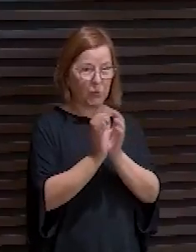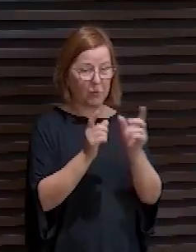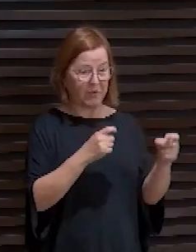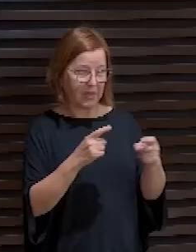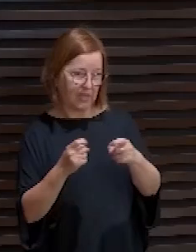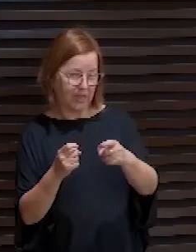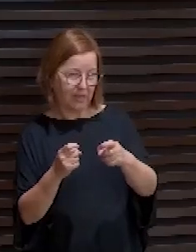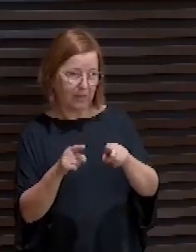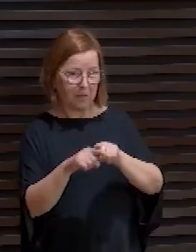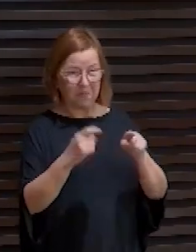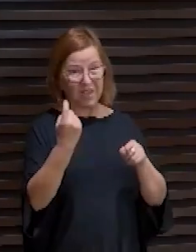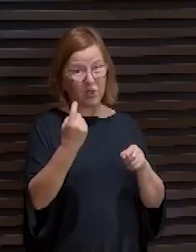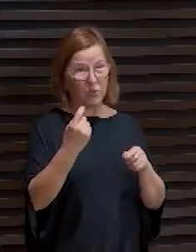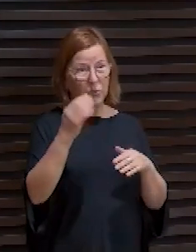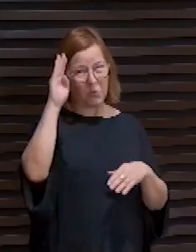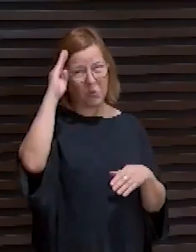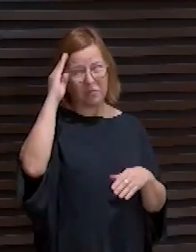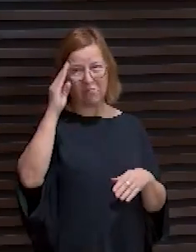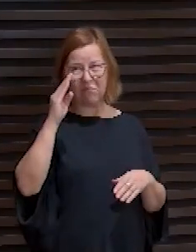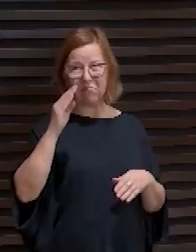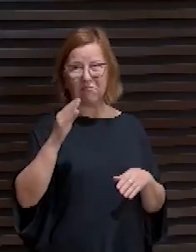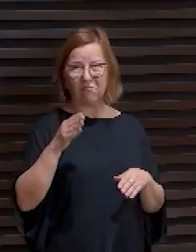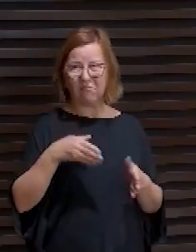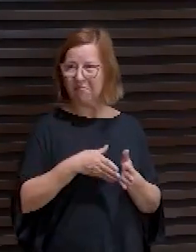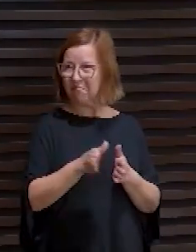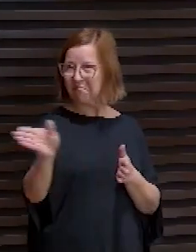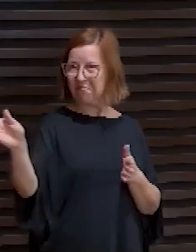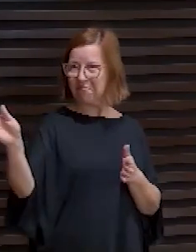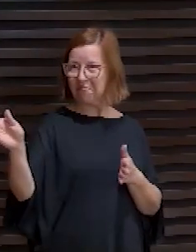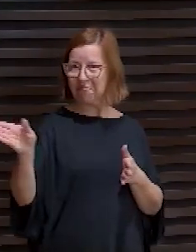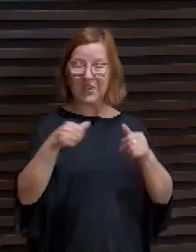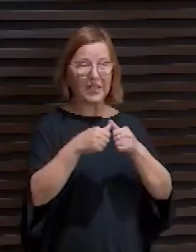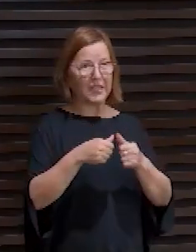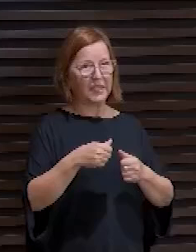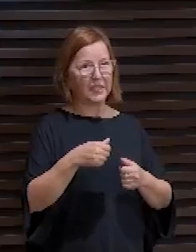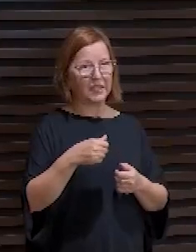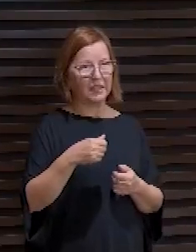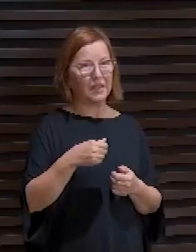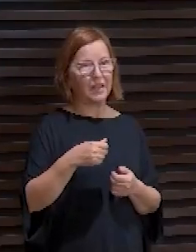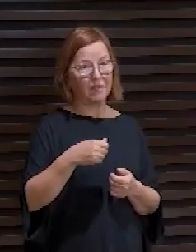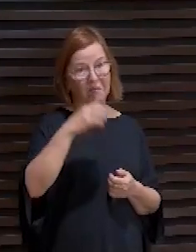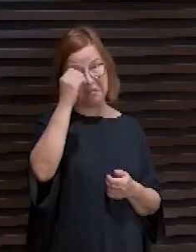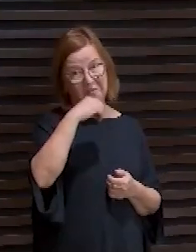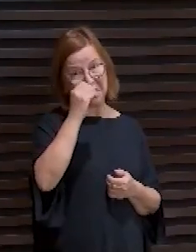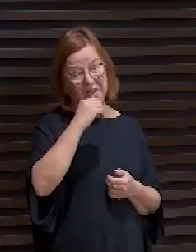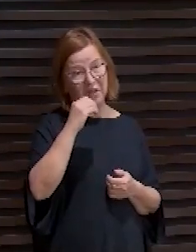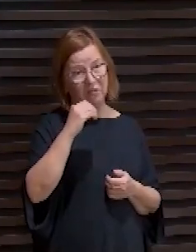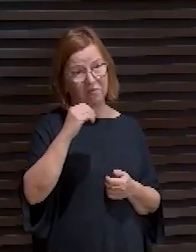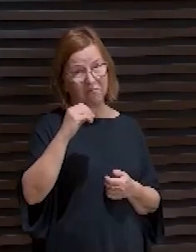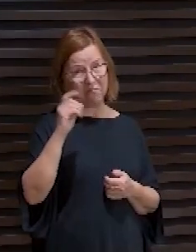se distancia do grupamento, ele está totalmente vulnerável. Ele não está sendo protegido, ele não está